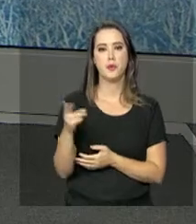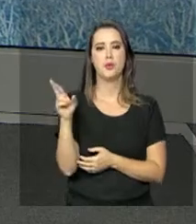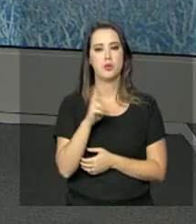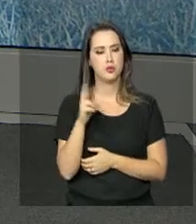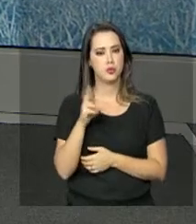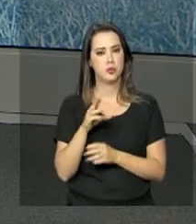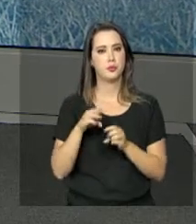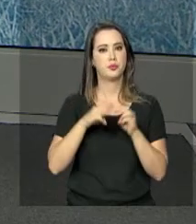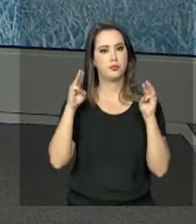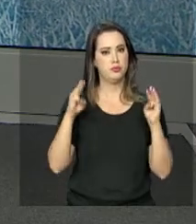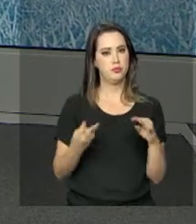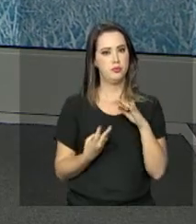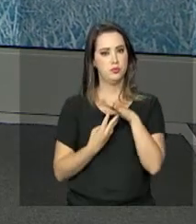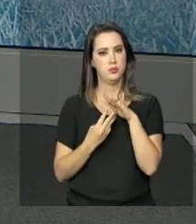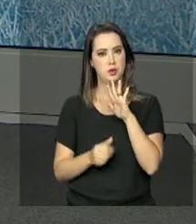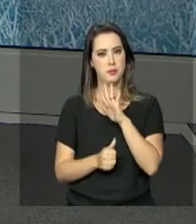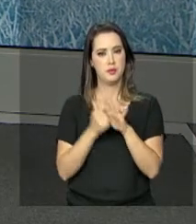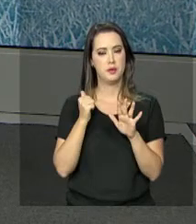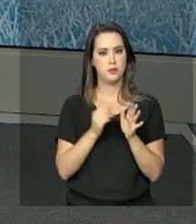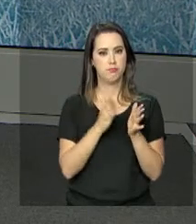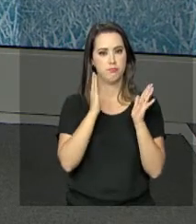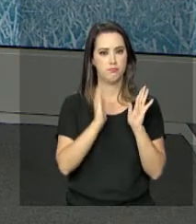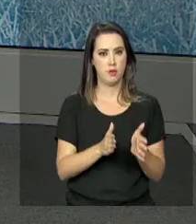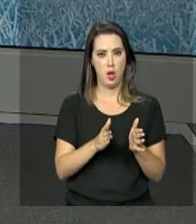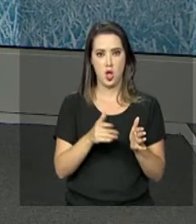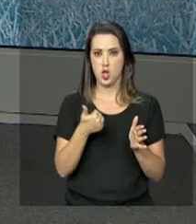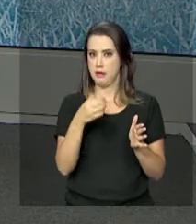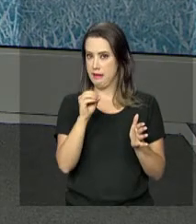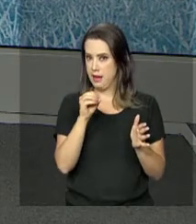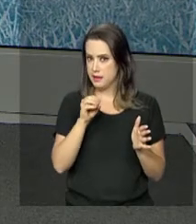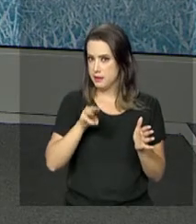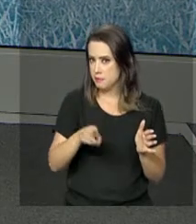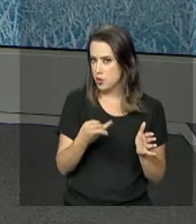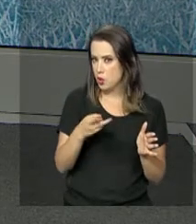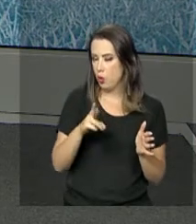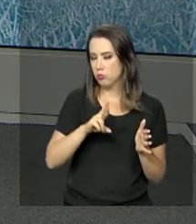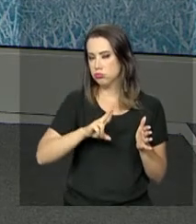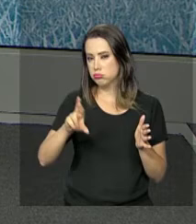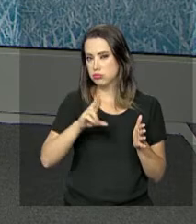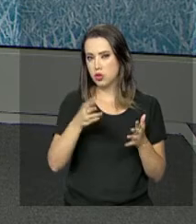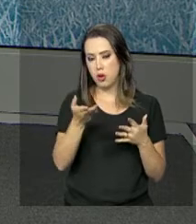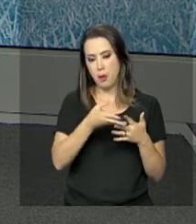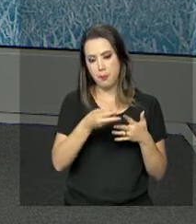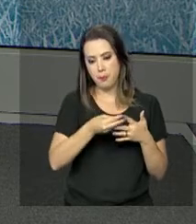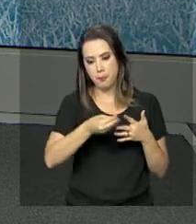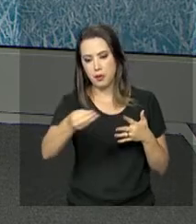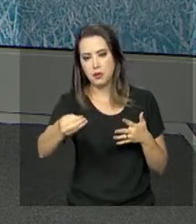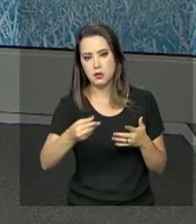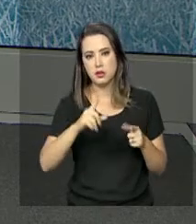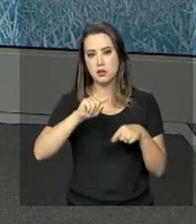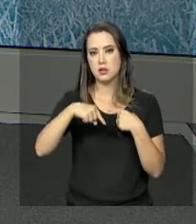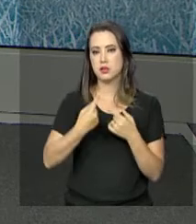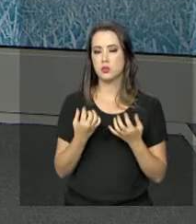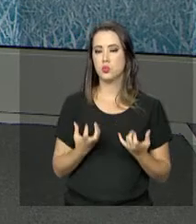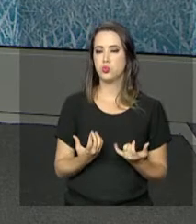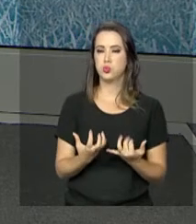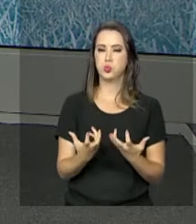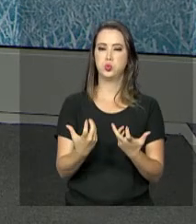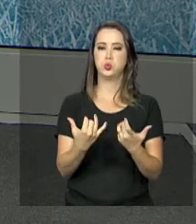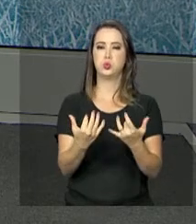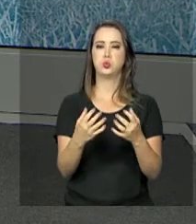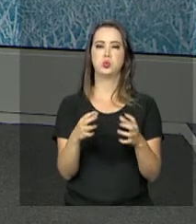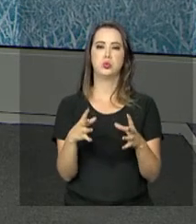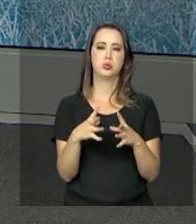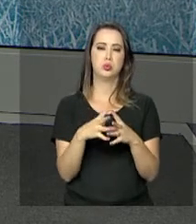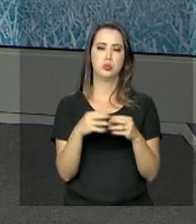esta é a primeira parcela dos 10 milhões que serão destinados para as obras emergenciais depois do incêndio que destruiu quase